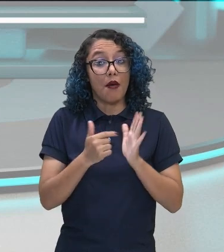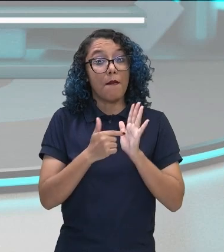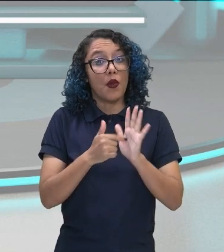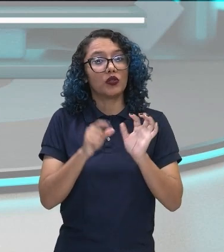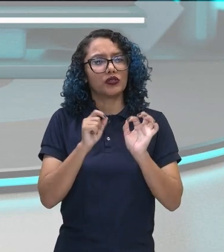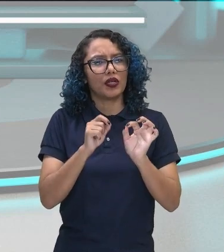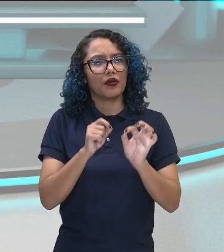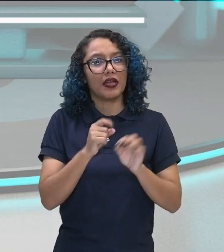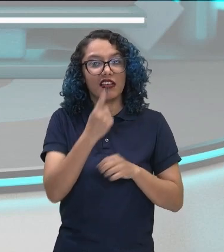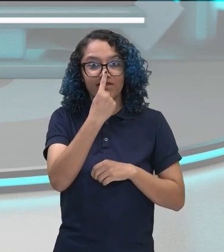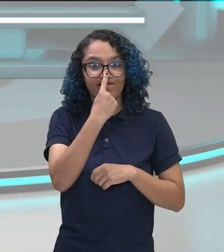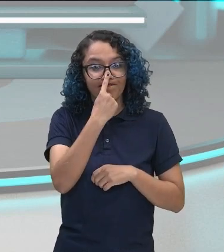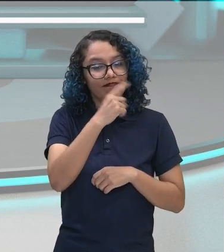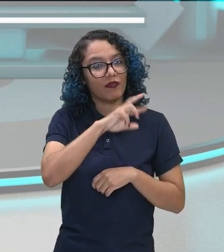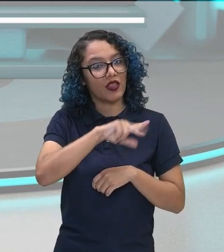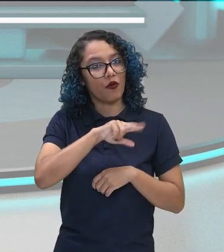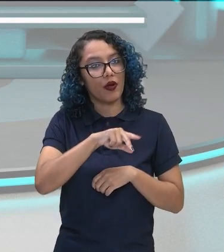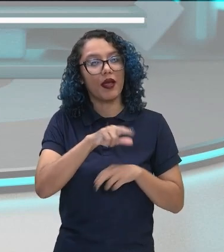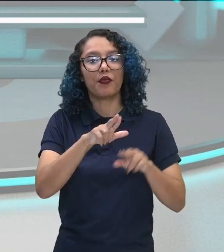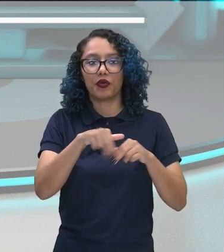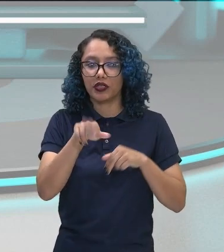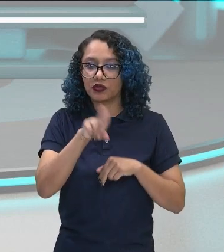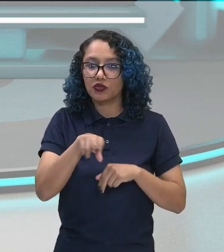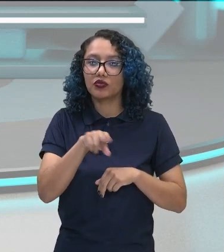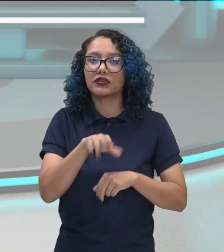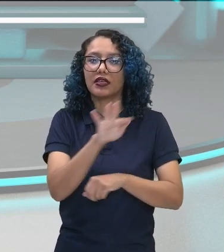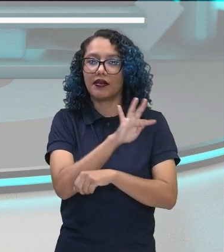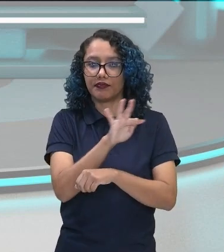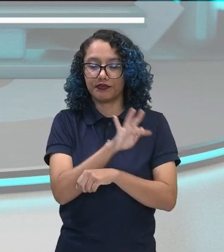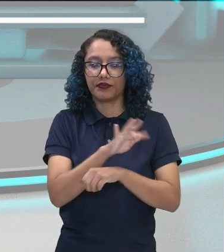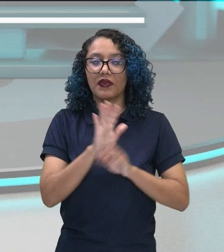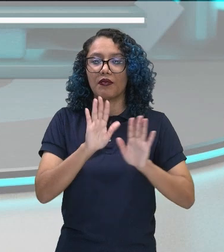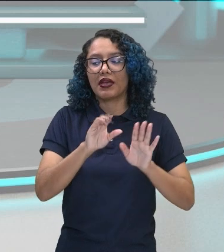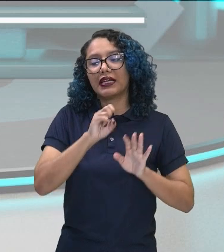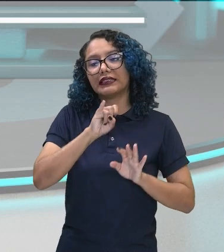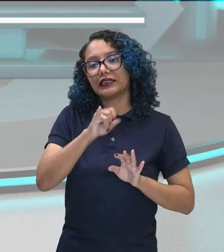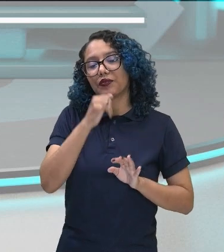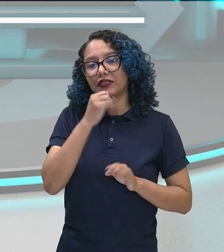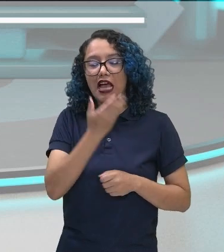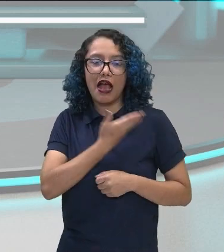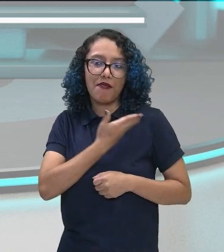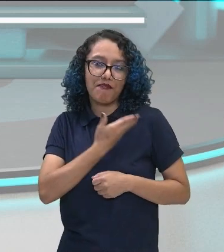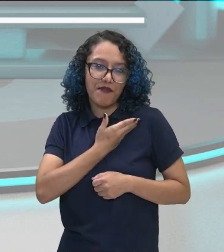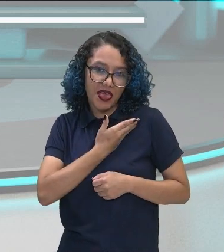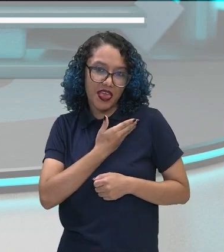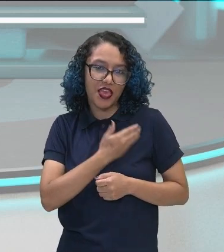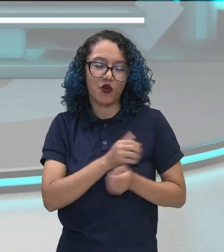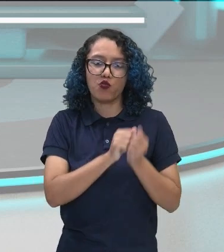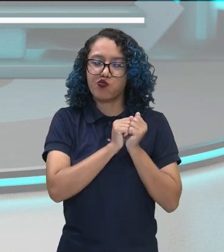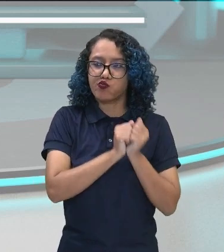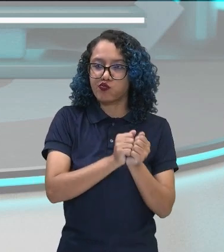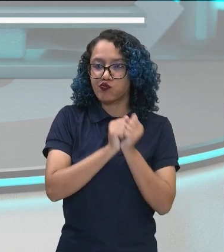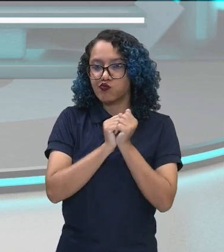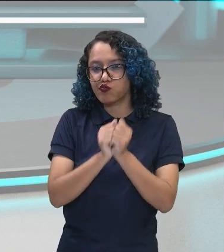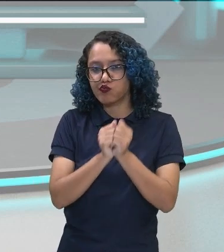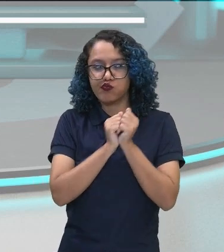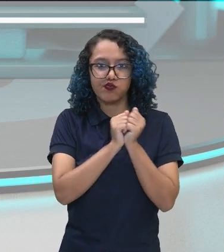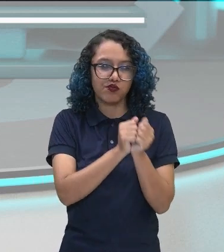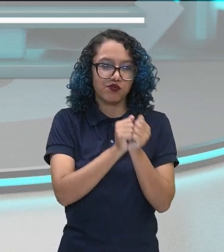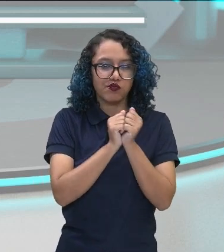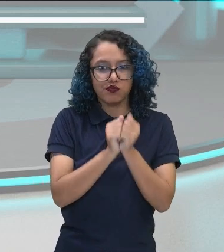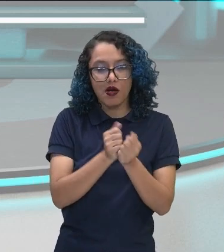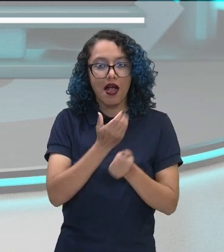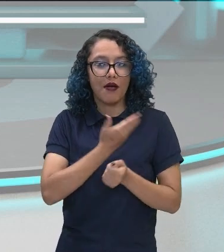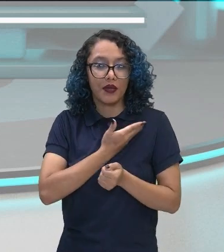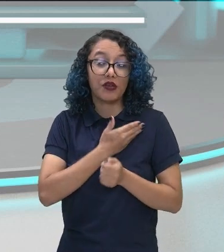professor. Ele vai usar a norma culta. Mas se ele é um parça do professor, ele está todo dia junto ali com o professor,